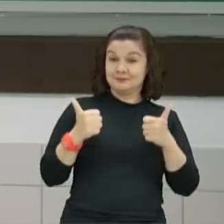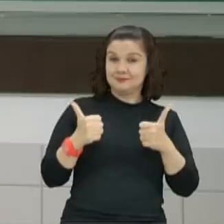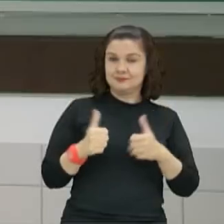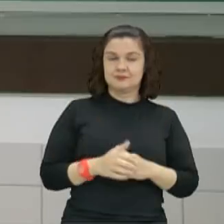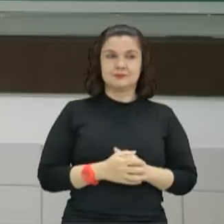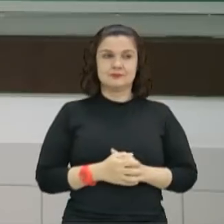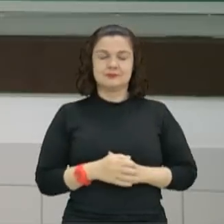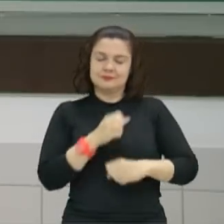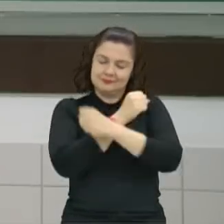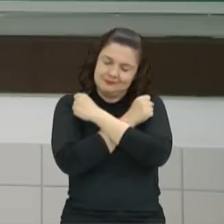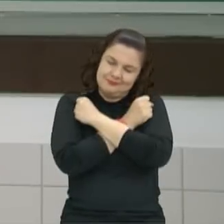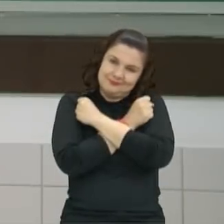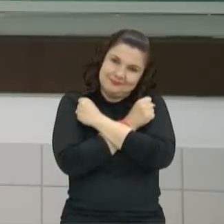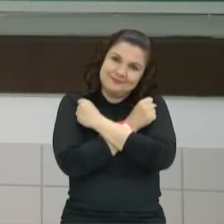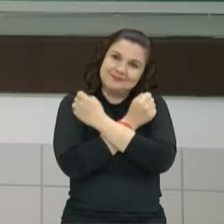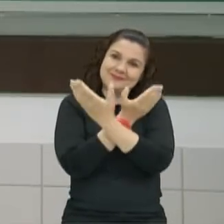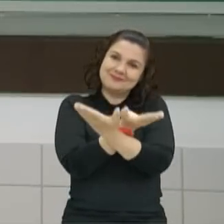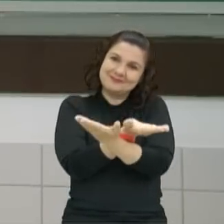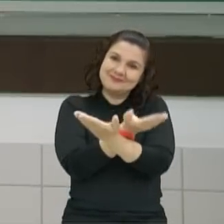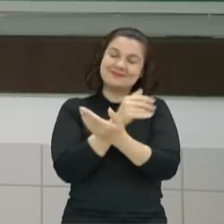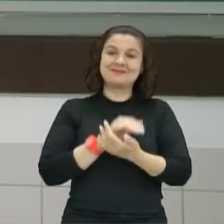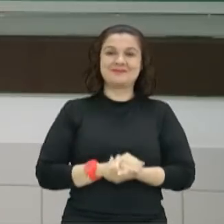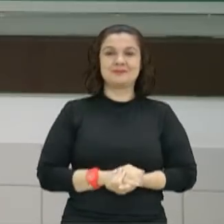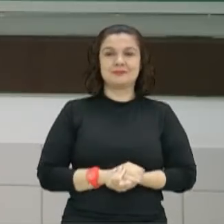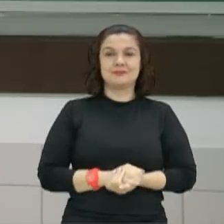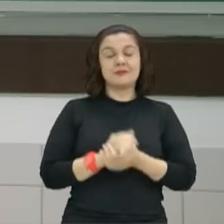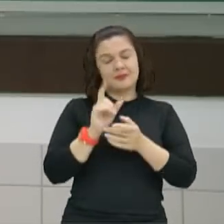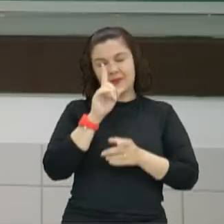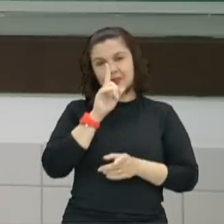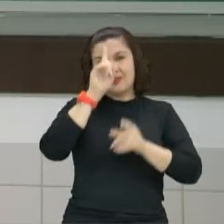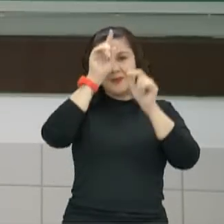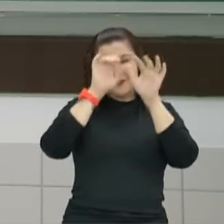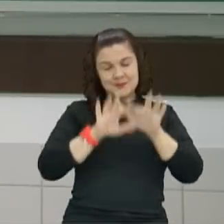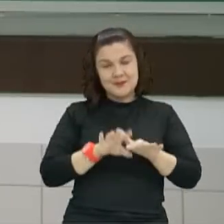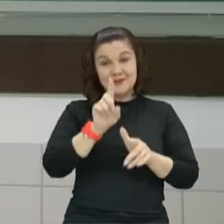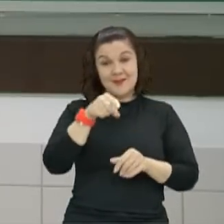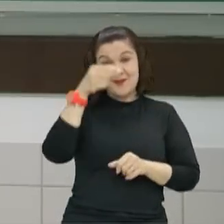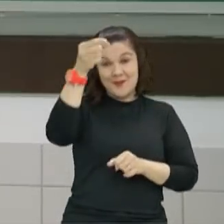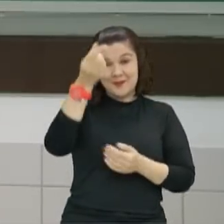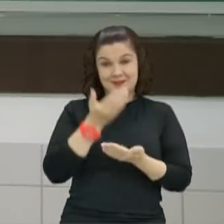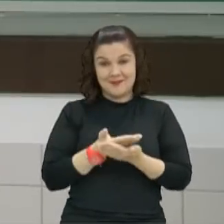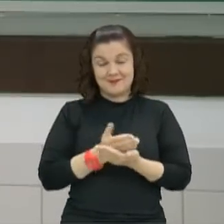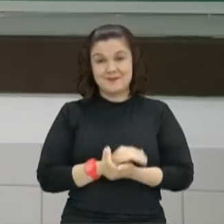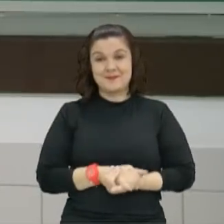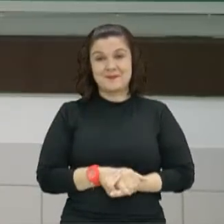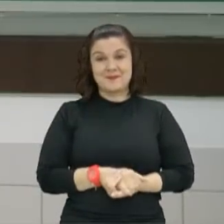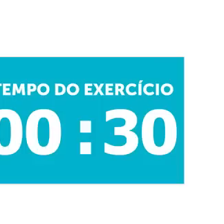Ó, um abração para vocês. Fique com Deus e até a nossa próxima aula.